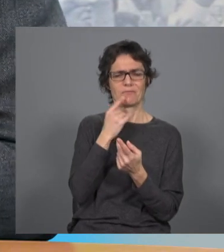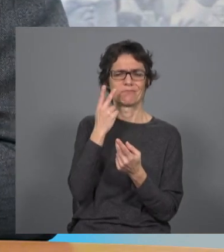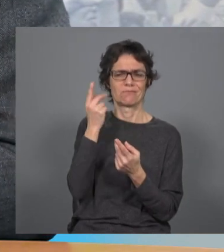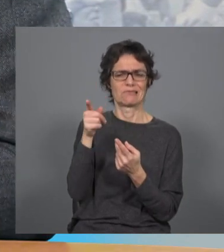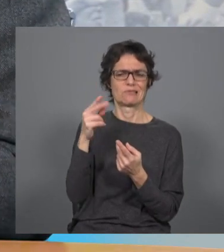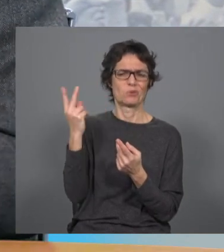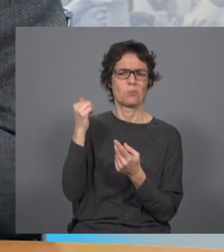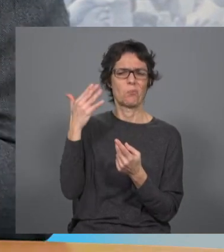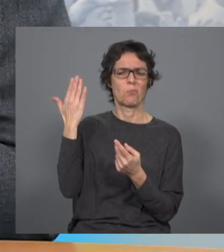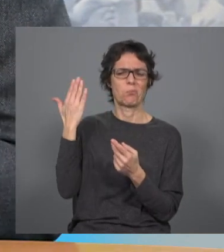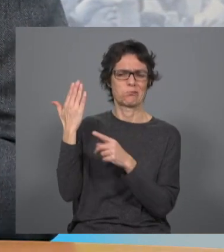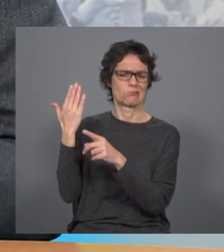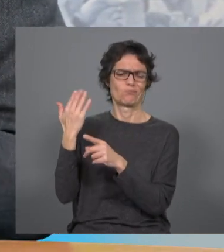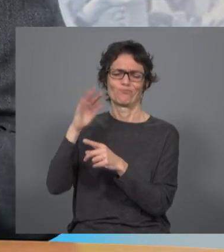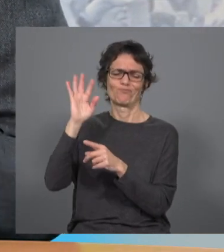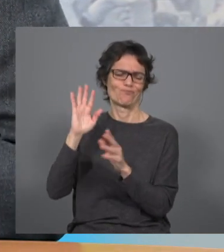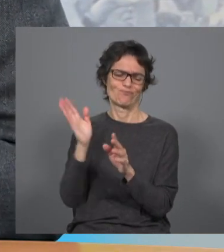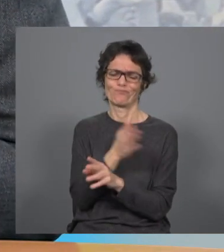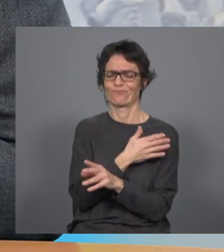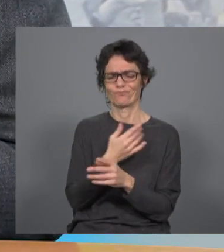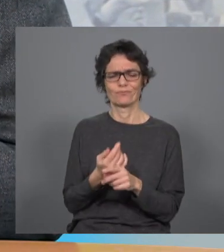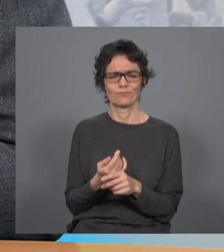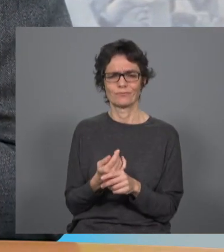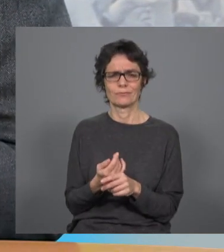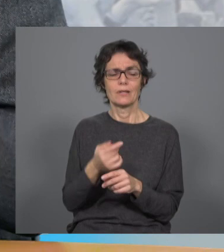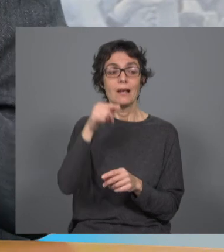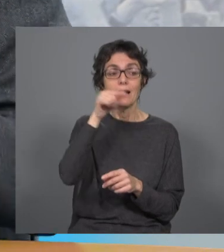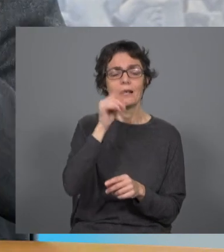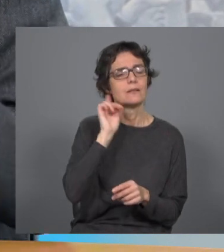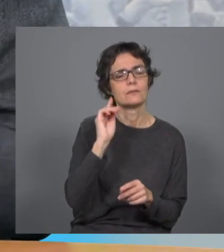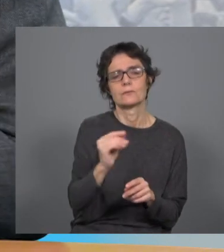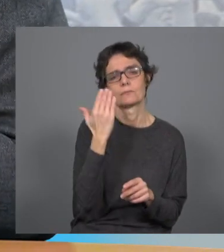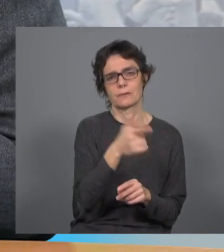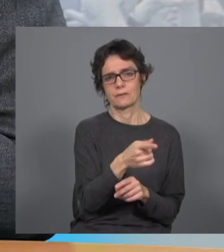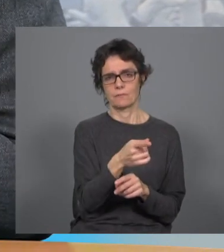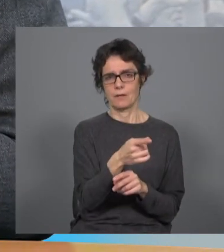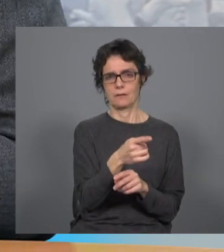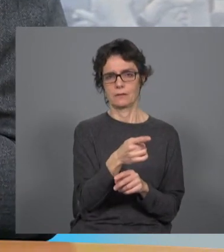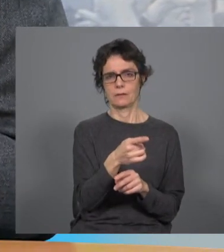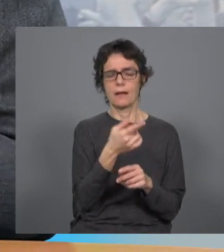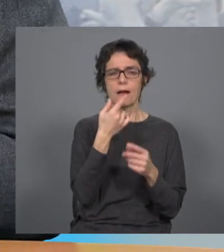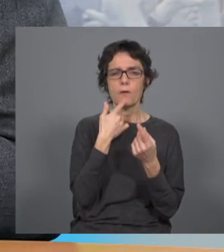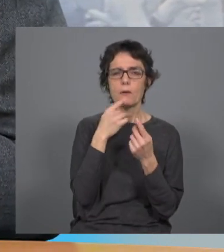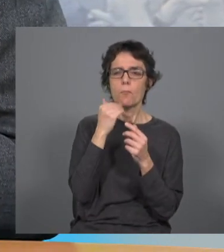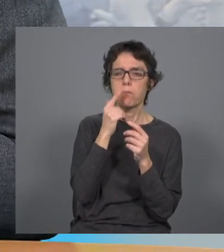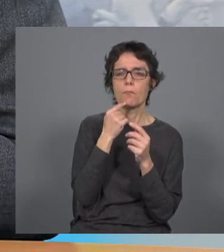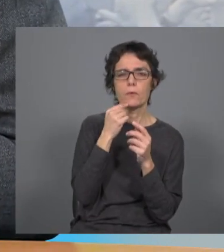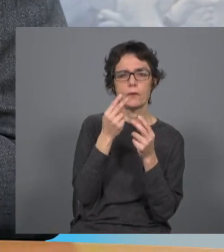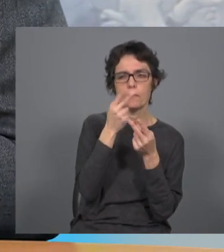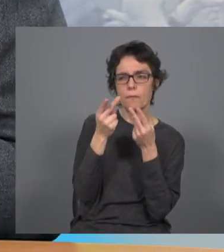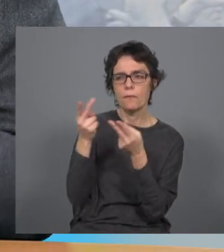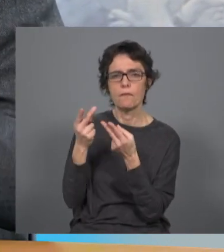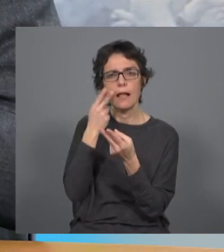essenciais, mas também um tempo de redescobrir muitas coisas que nós agora percebemos, porventura, com outra acuidade, que